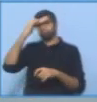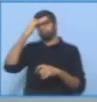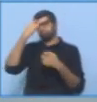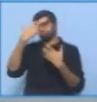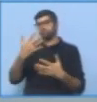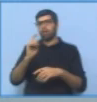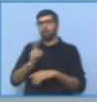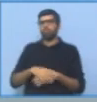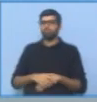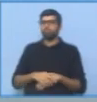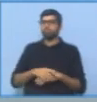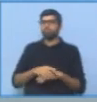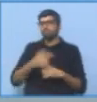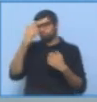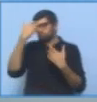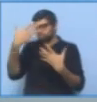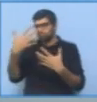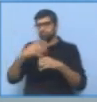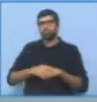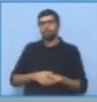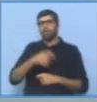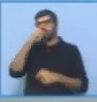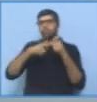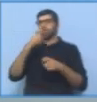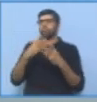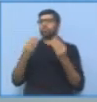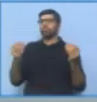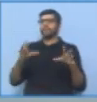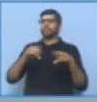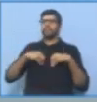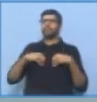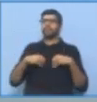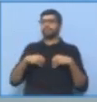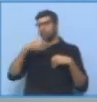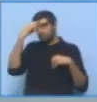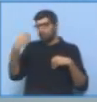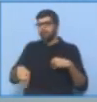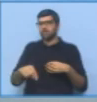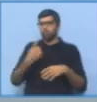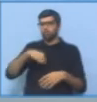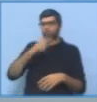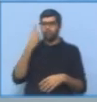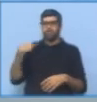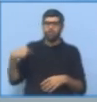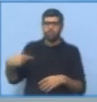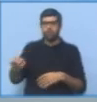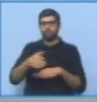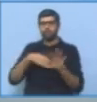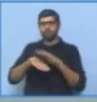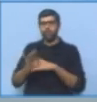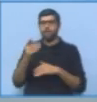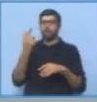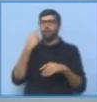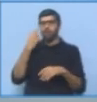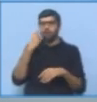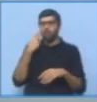dizer isso. É um Deus absolutamente inesperado, que muita gente tem dificuldade de aceitar. Isto é, mesmo nós que somos do cotidiano, fazemos a experiência do